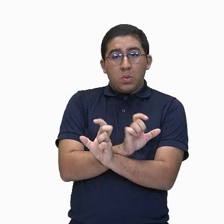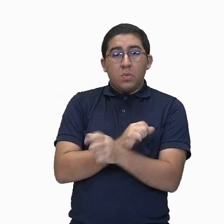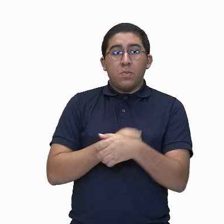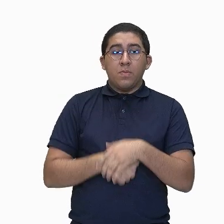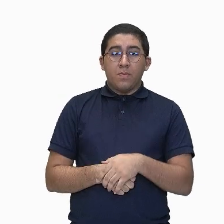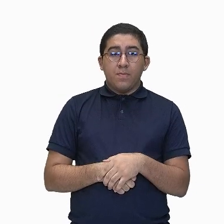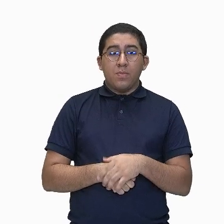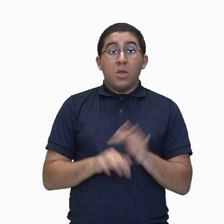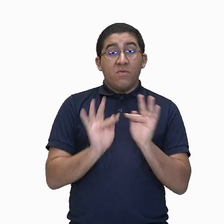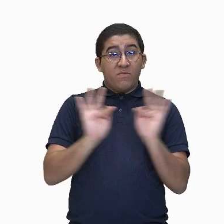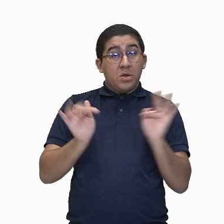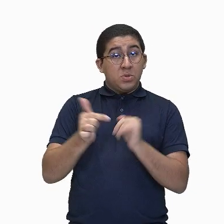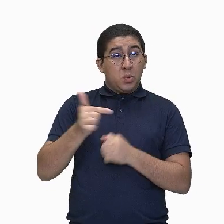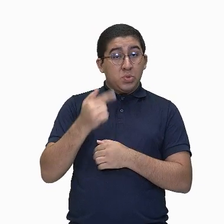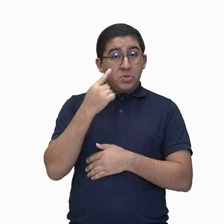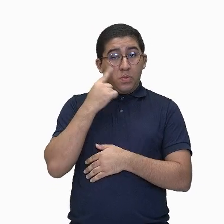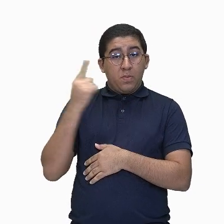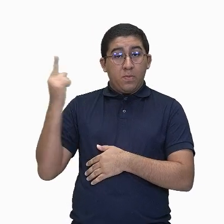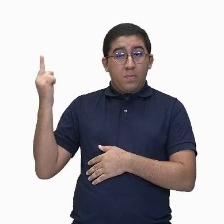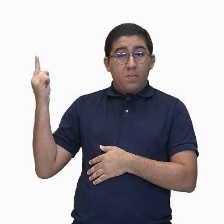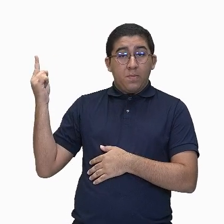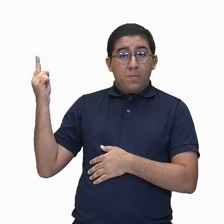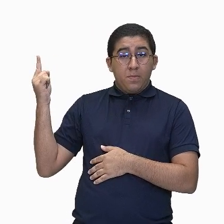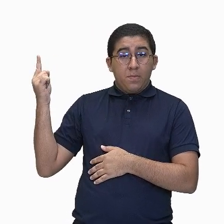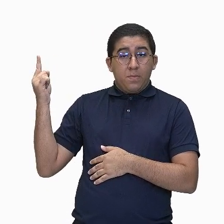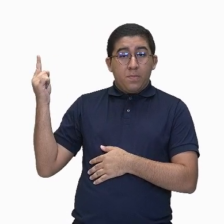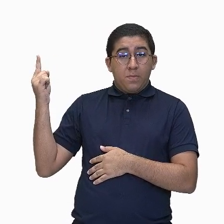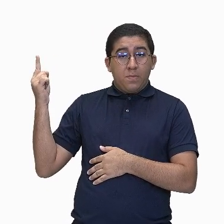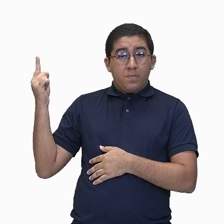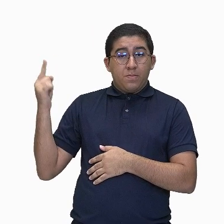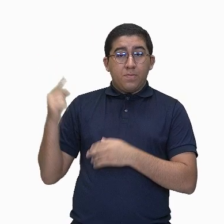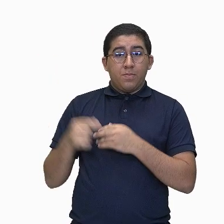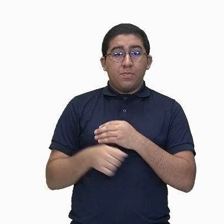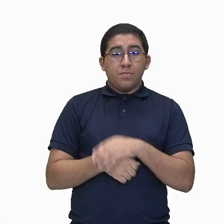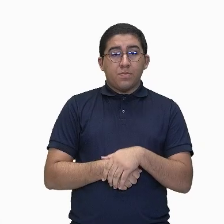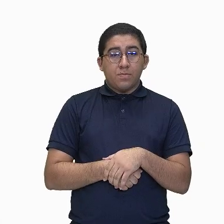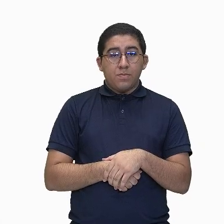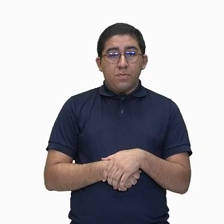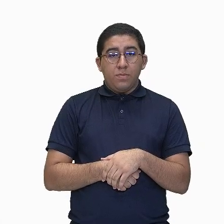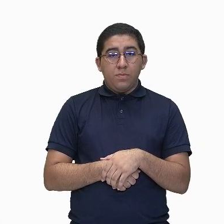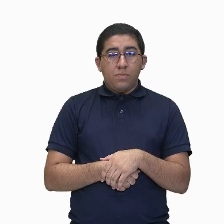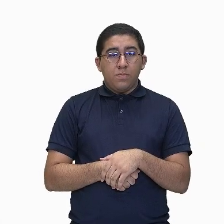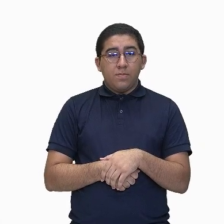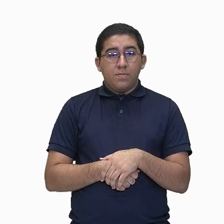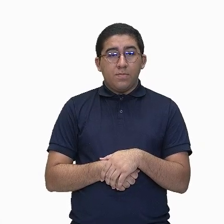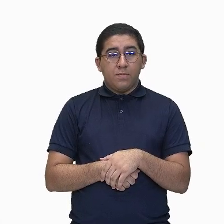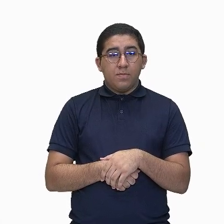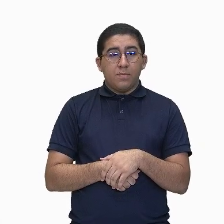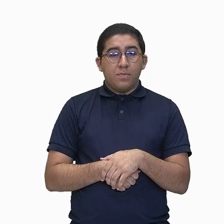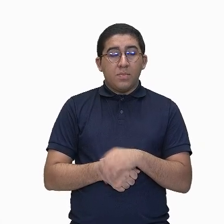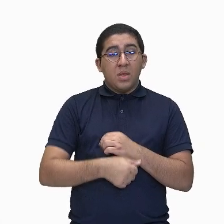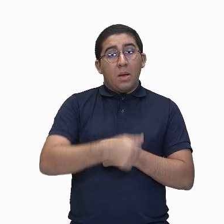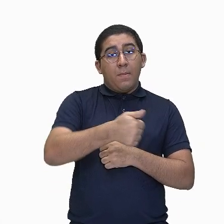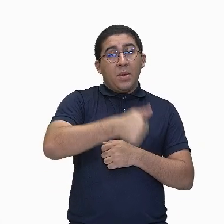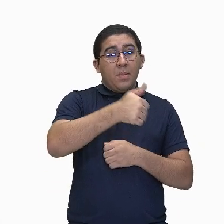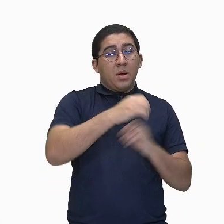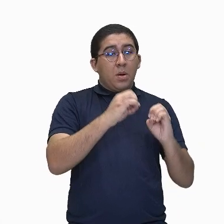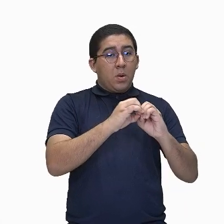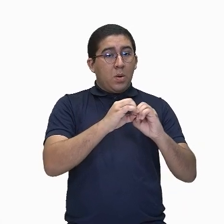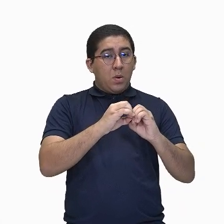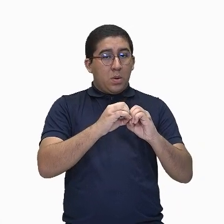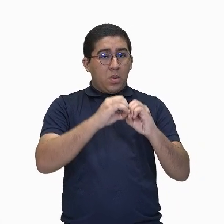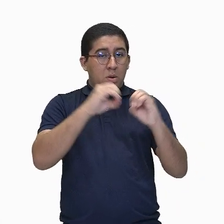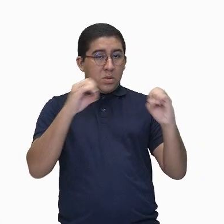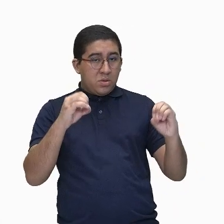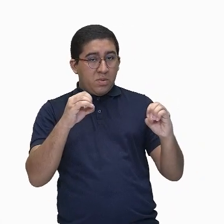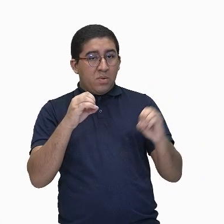à praia, entretanto, está chovendo. Então, o que a primeira oração indica? Que quando você